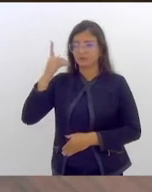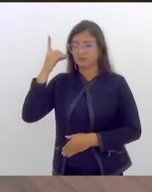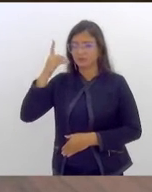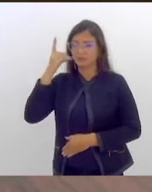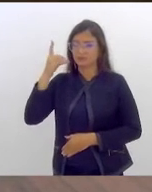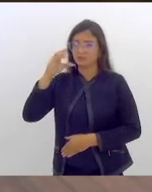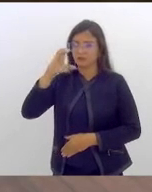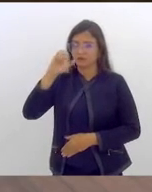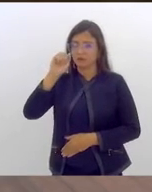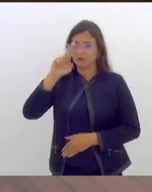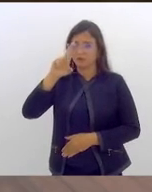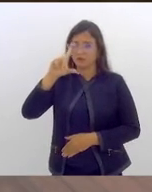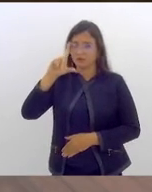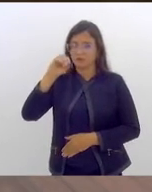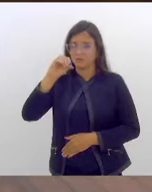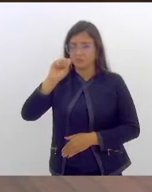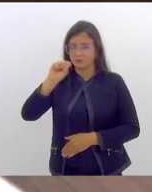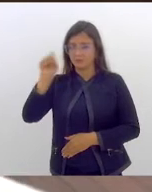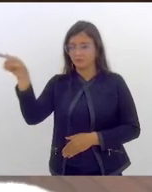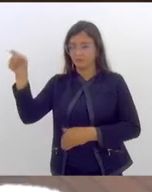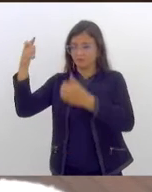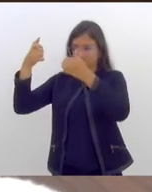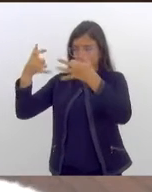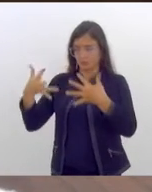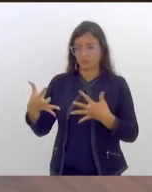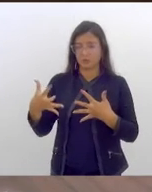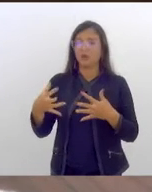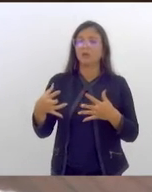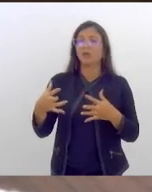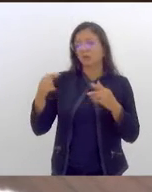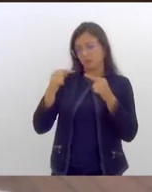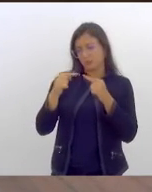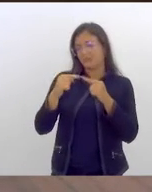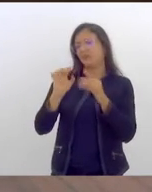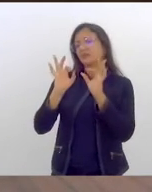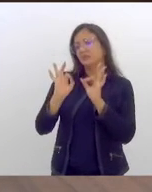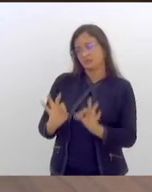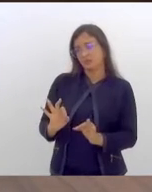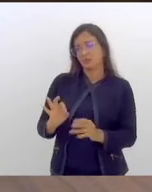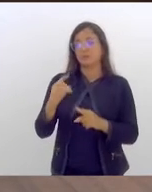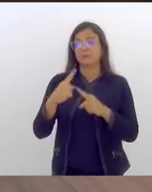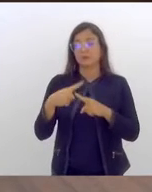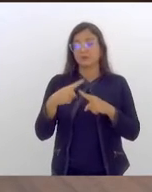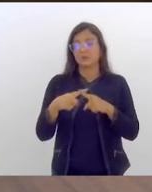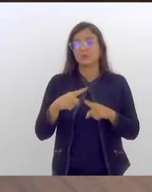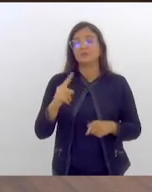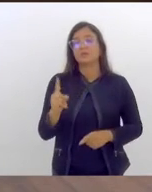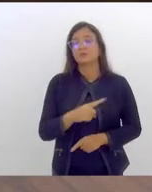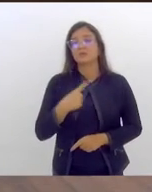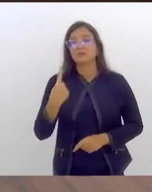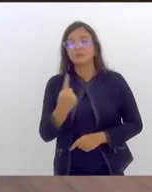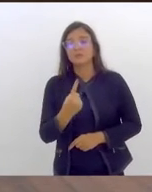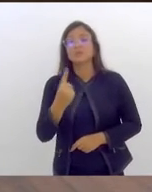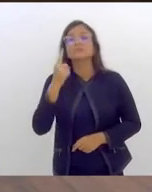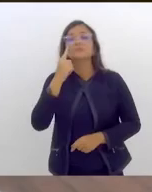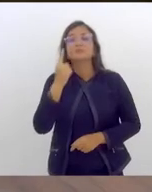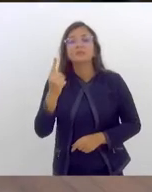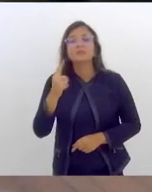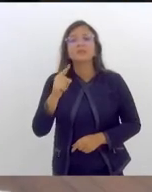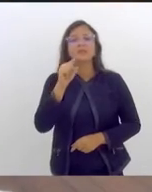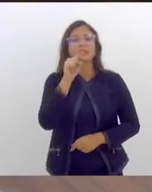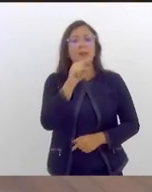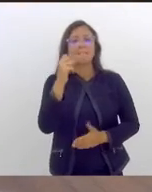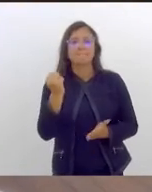minc se coloca pertinente porque nós estamos tombando um